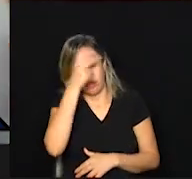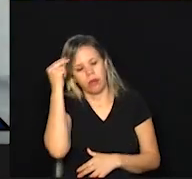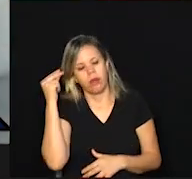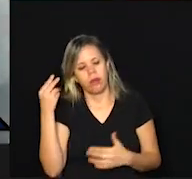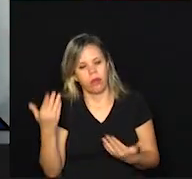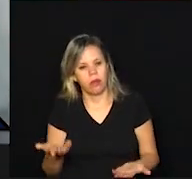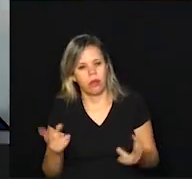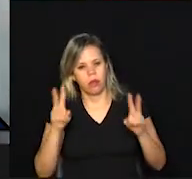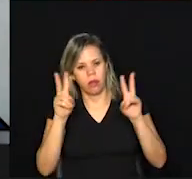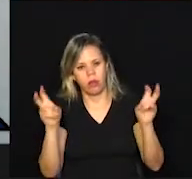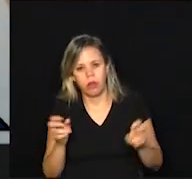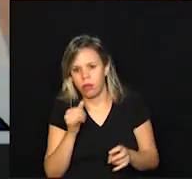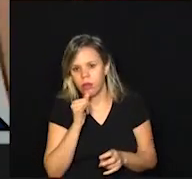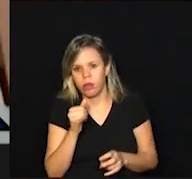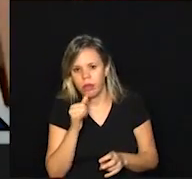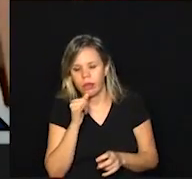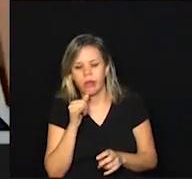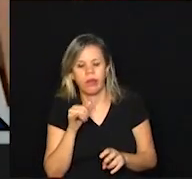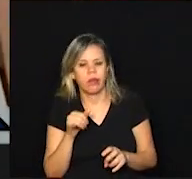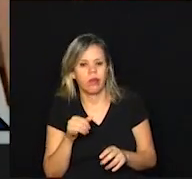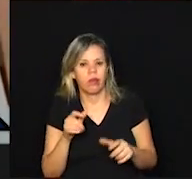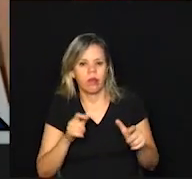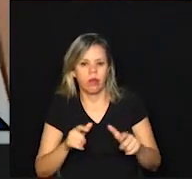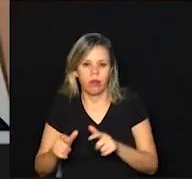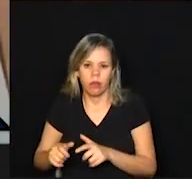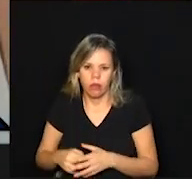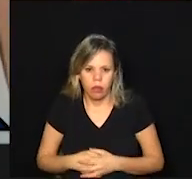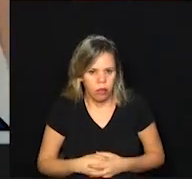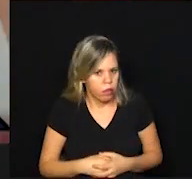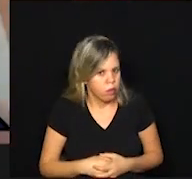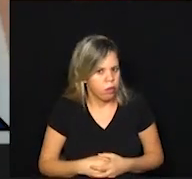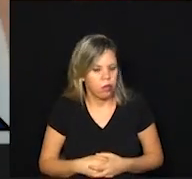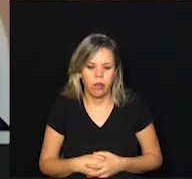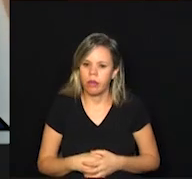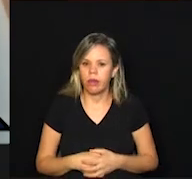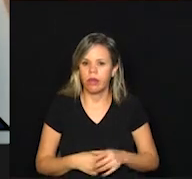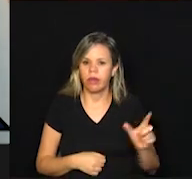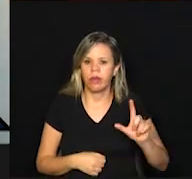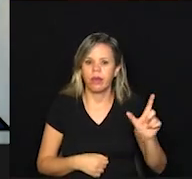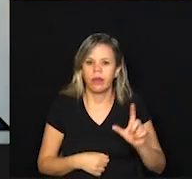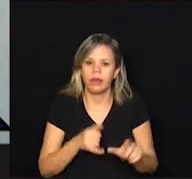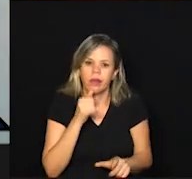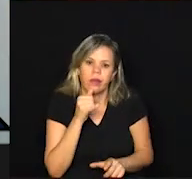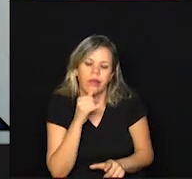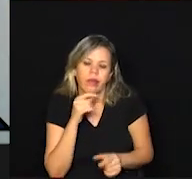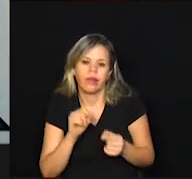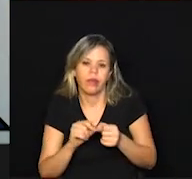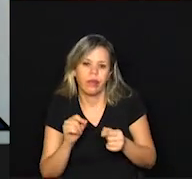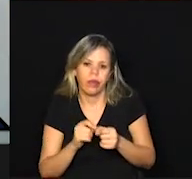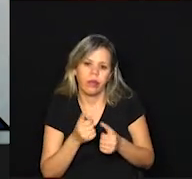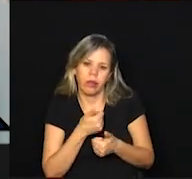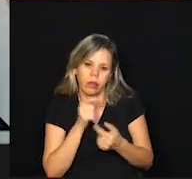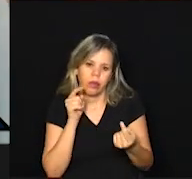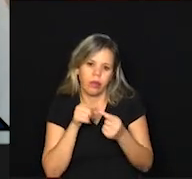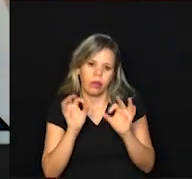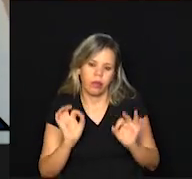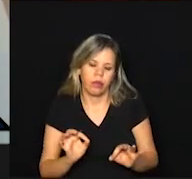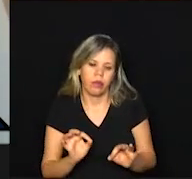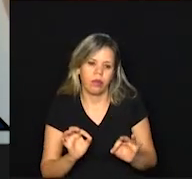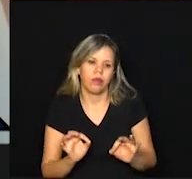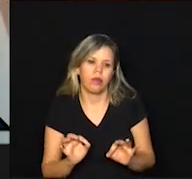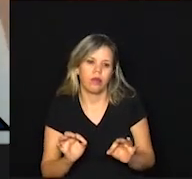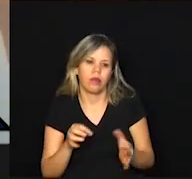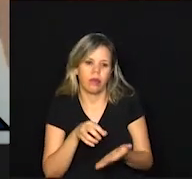em relação à manutenção daquele espaço era evidente que por mais que fosse muito bem intencionada a